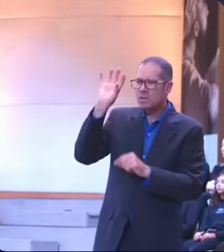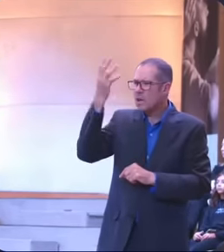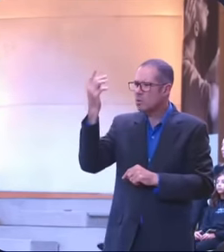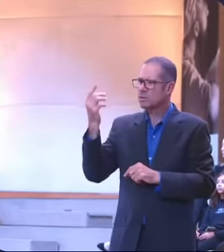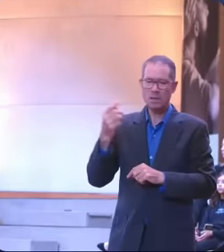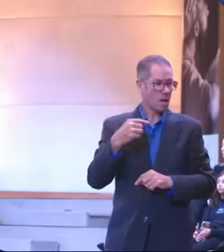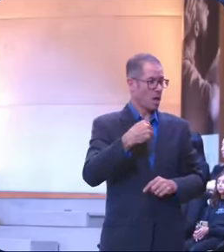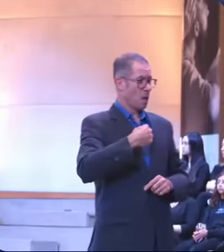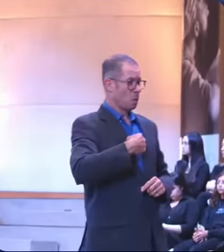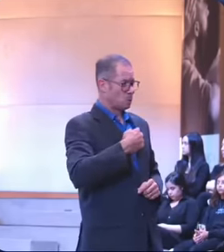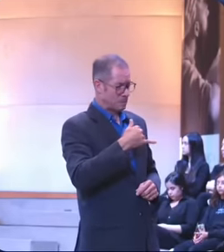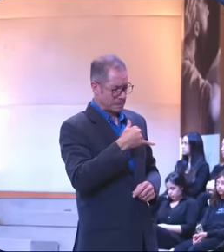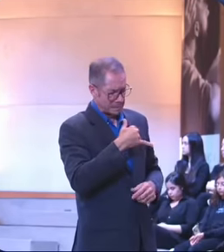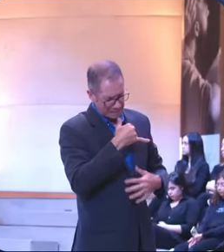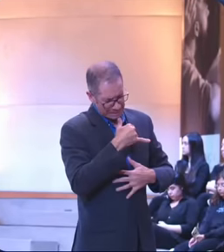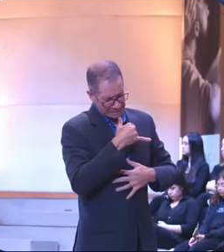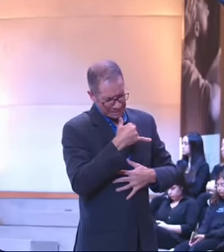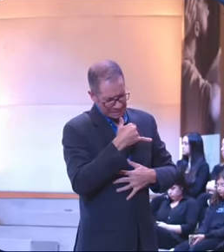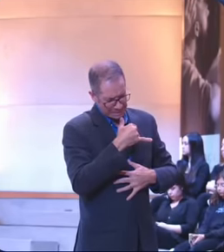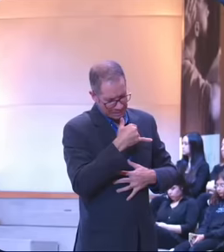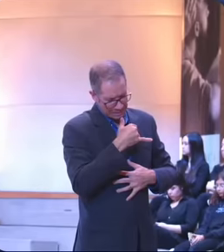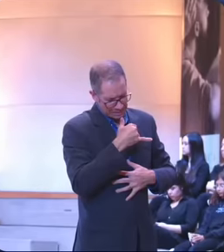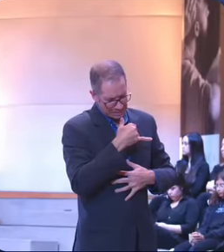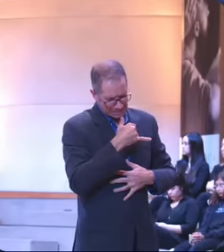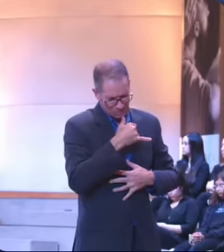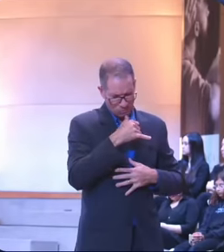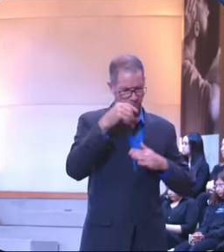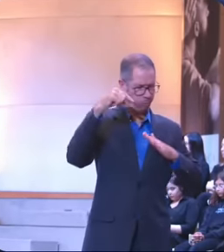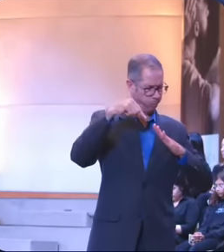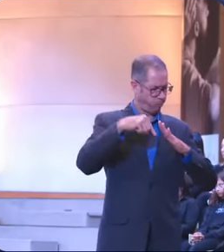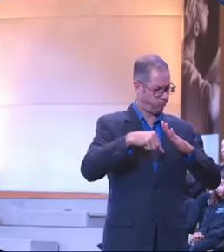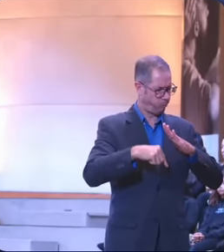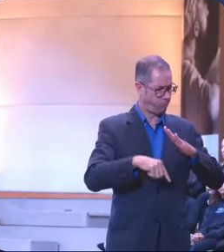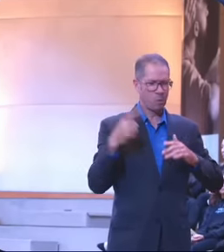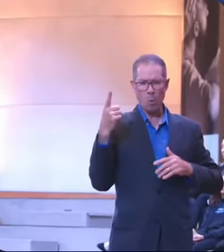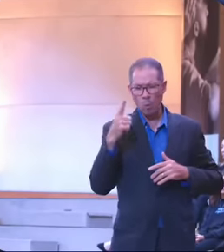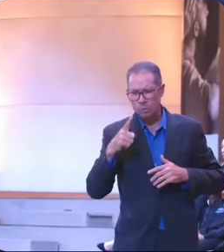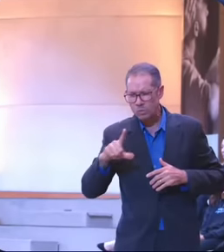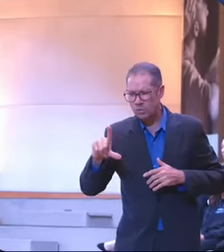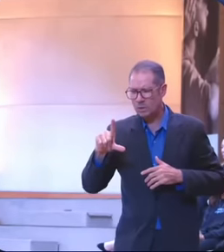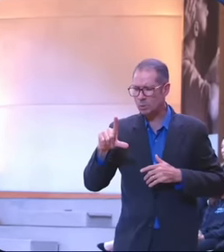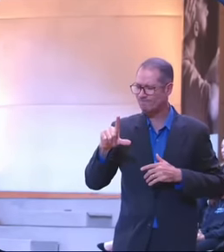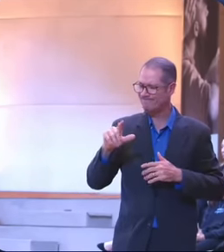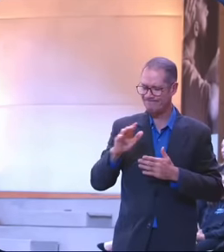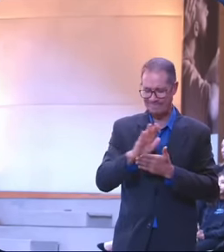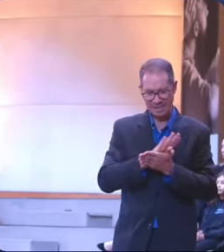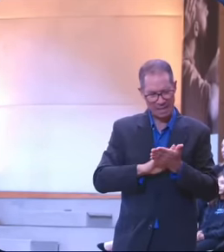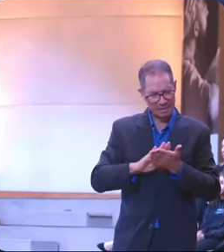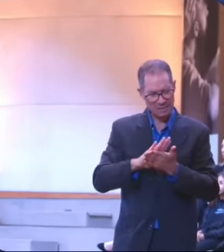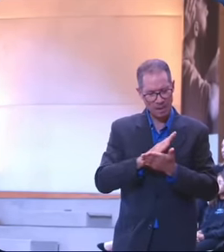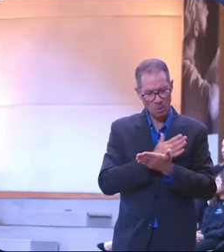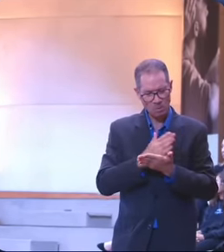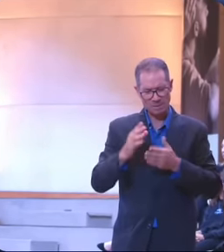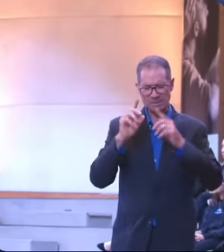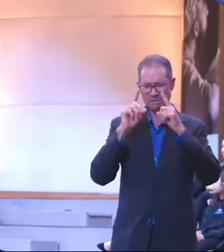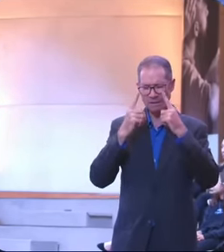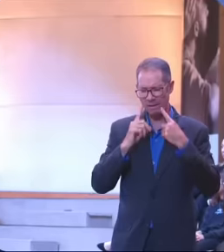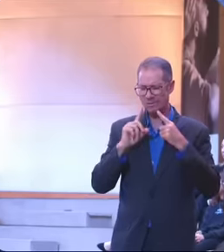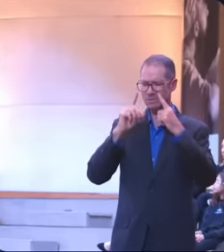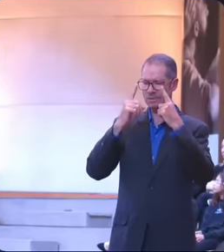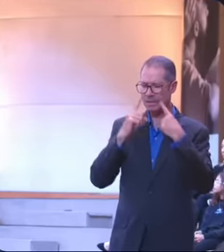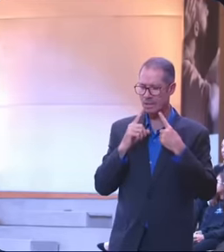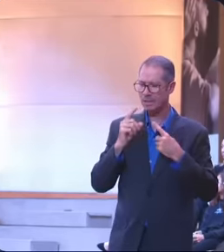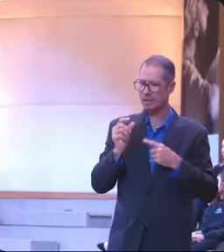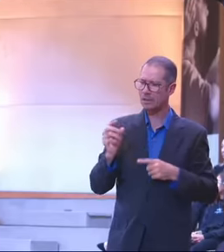acontecendo? Eu falei: estou muito triste. Uma tristeza que eu não consigo lidar. E comecei a chorar. E